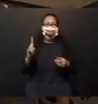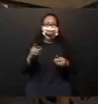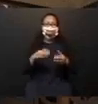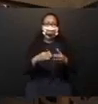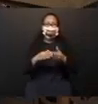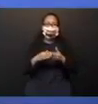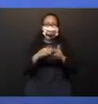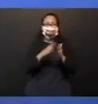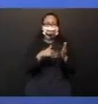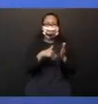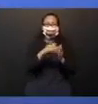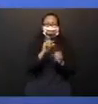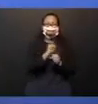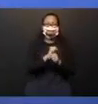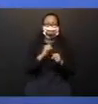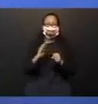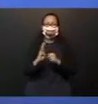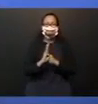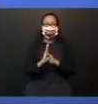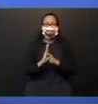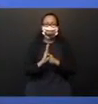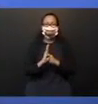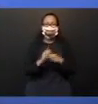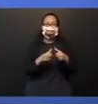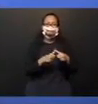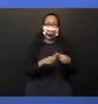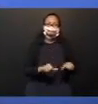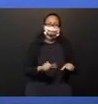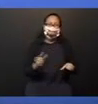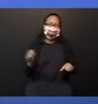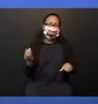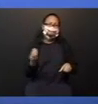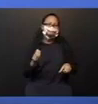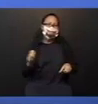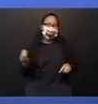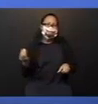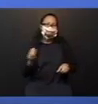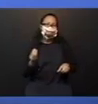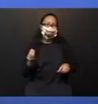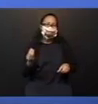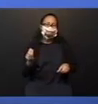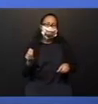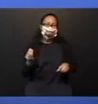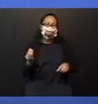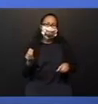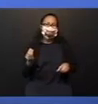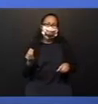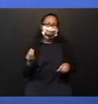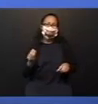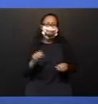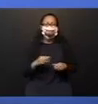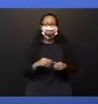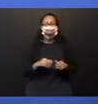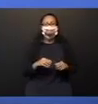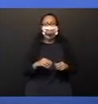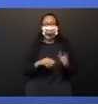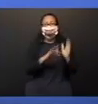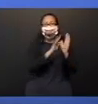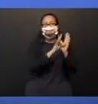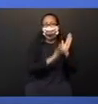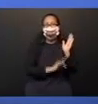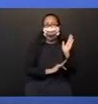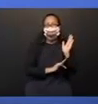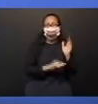para pintar os substantivos que estão no plural. Olha só. E ele dá um pequeno texto aí para vocês